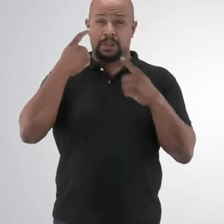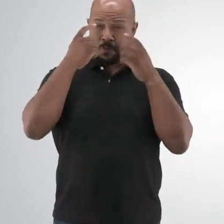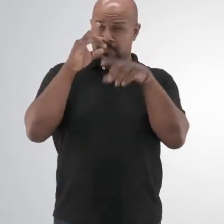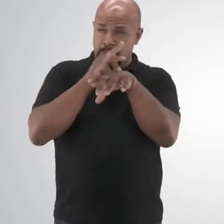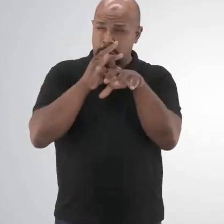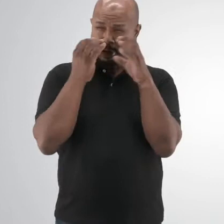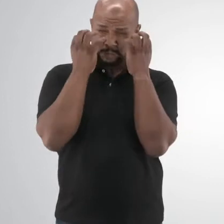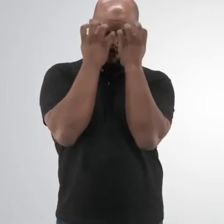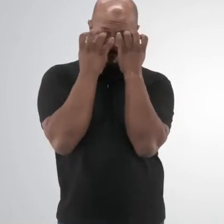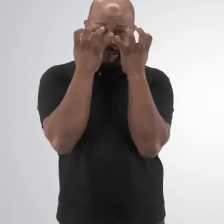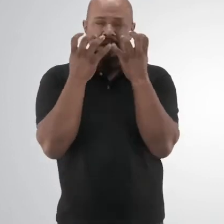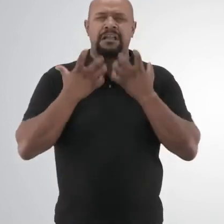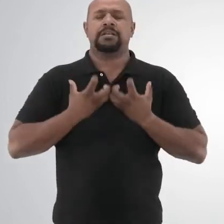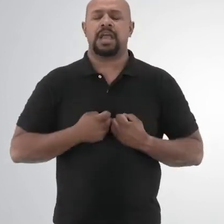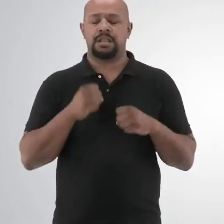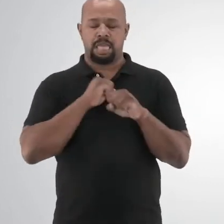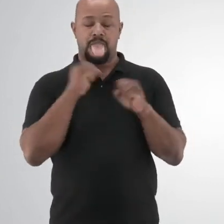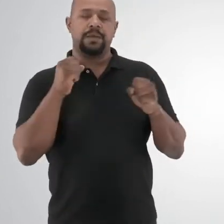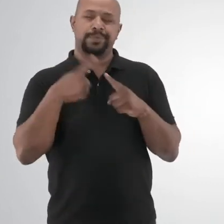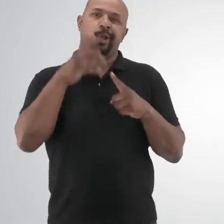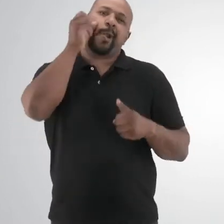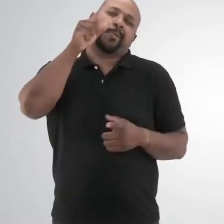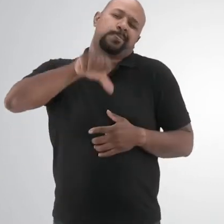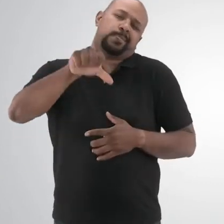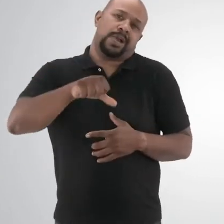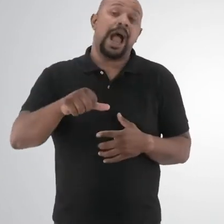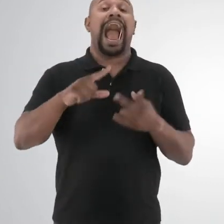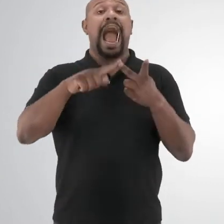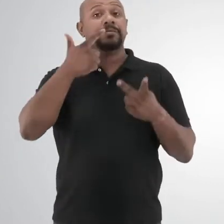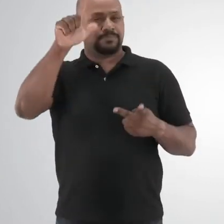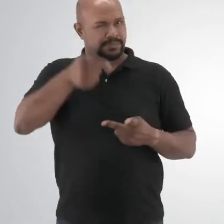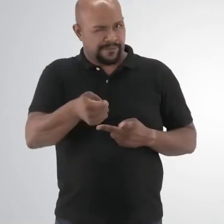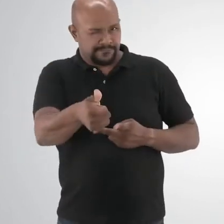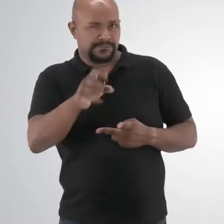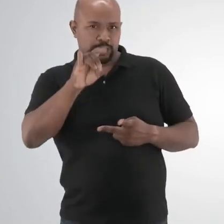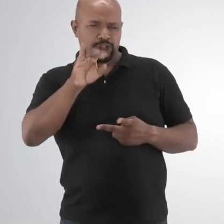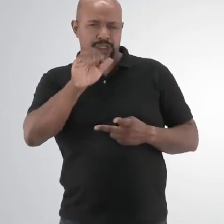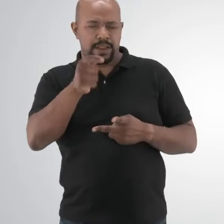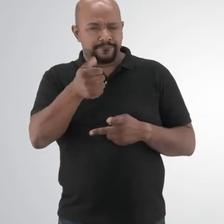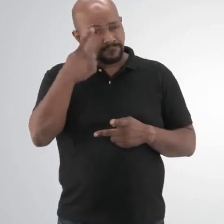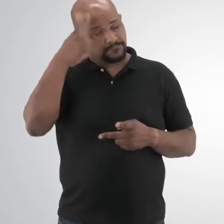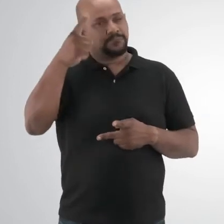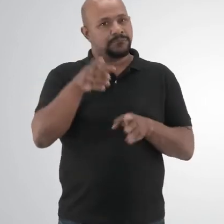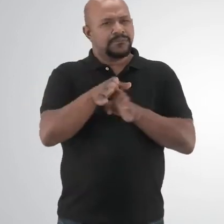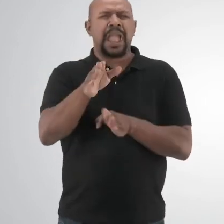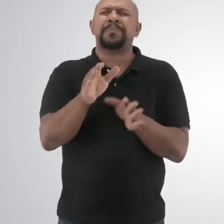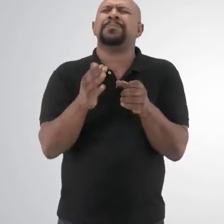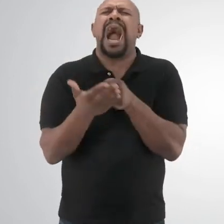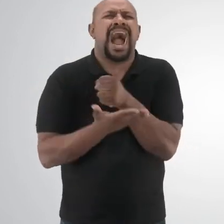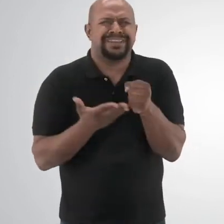aspecto de cansado, né? Que a gente acorda quando não dorme direito. Outra dica também que é super legal também